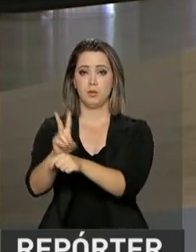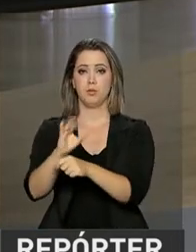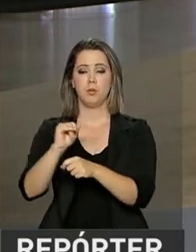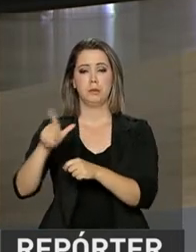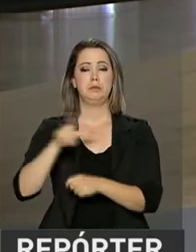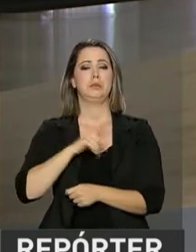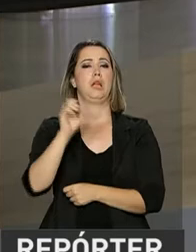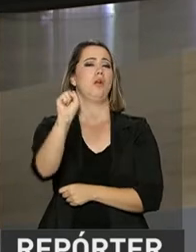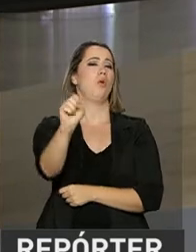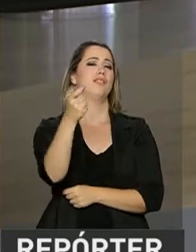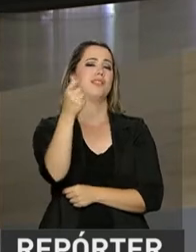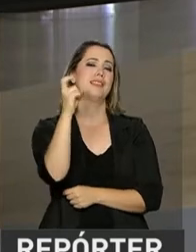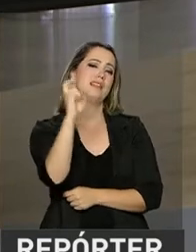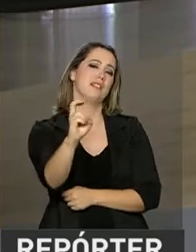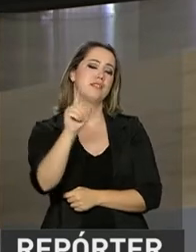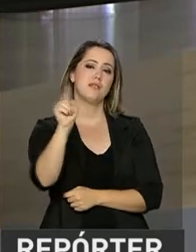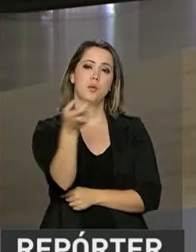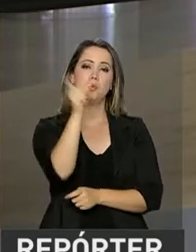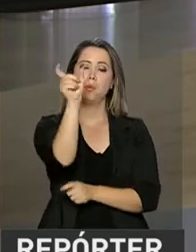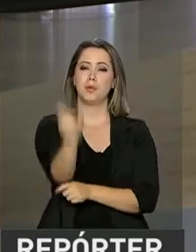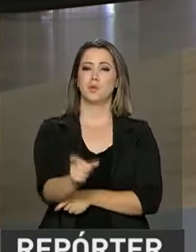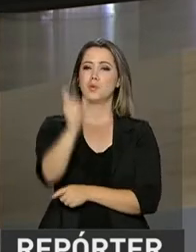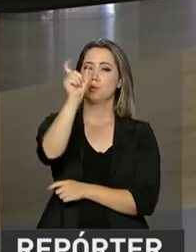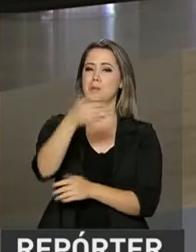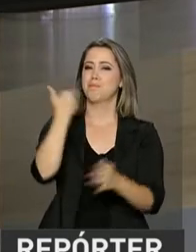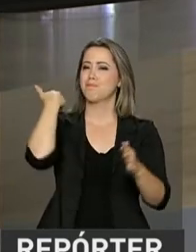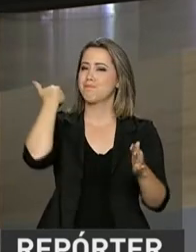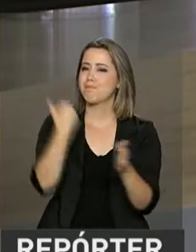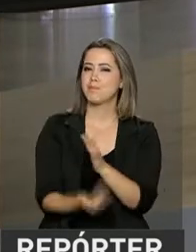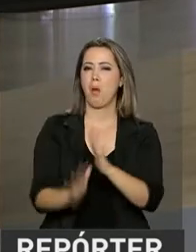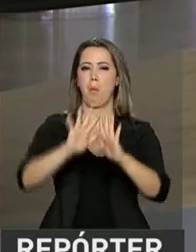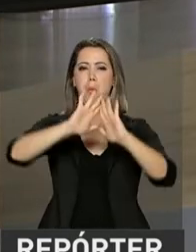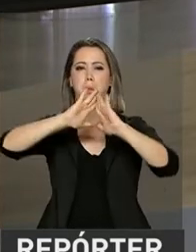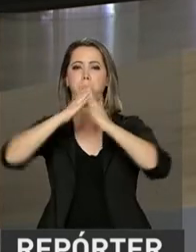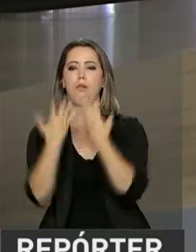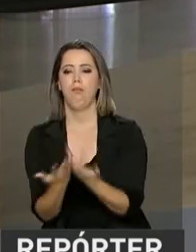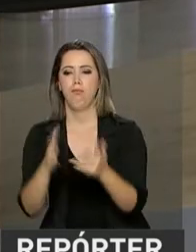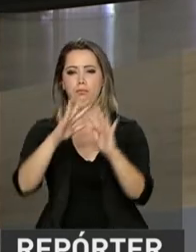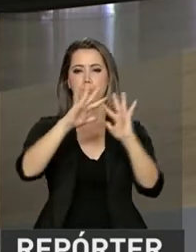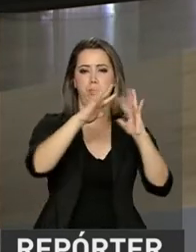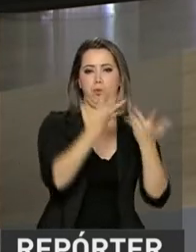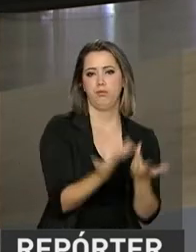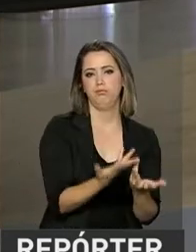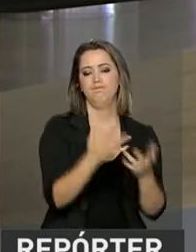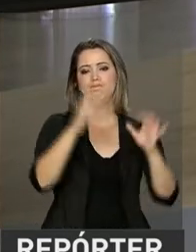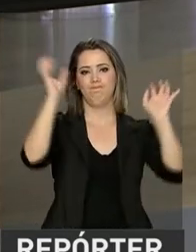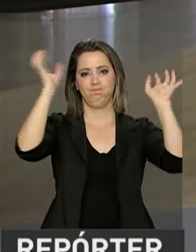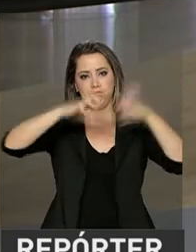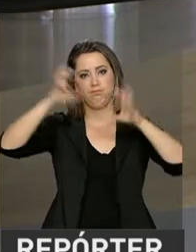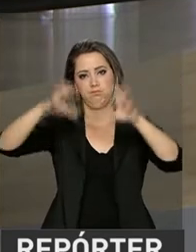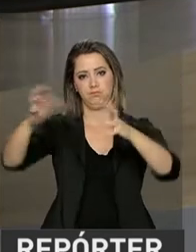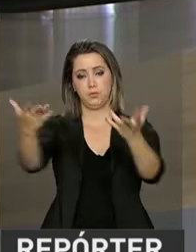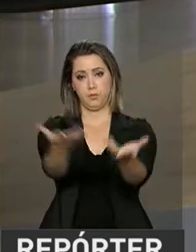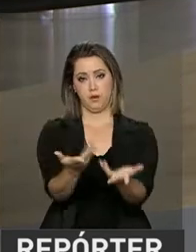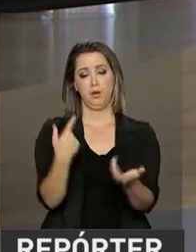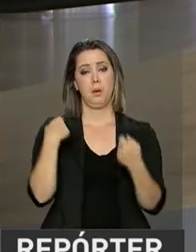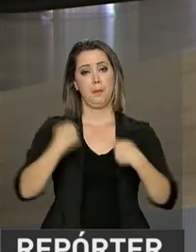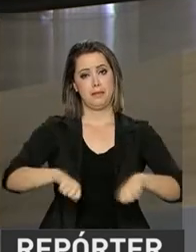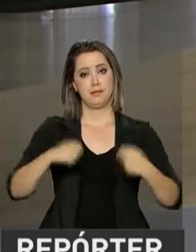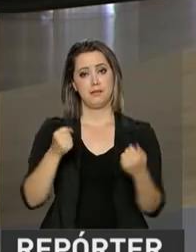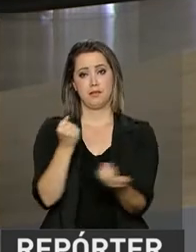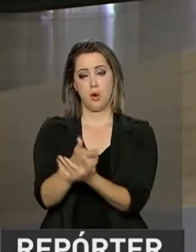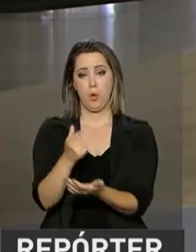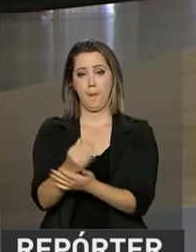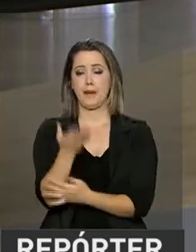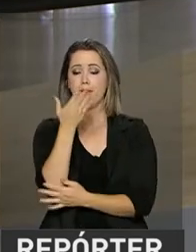85 mil desabrigados as autoridades municipais irão utilizar esses recursos para a compra de cestas